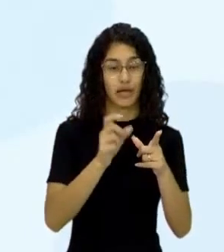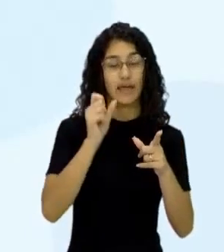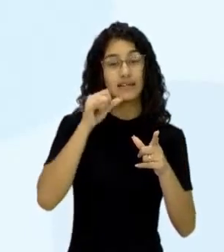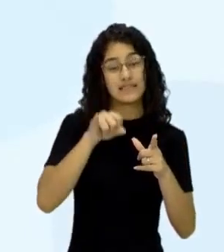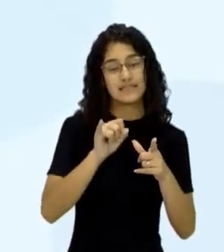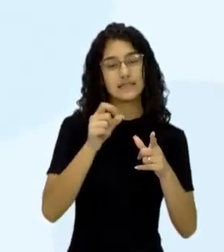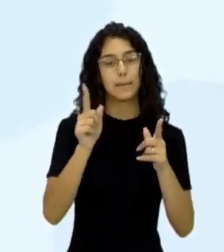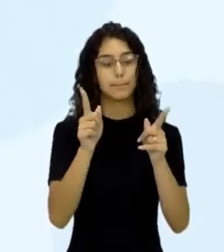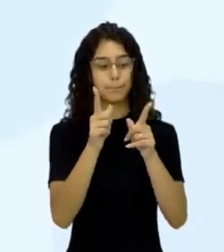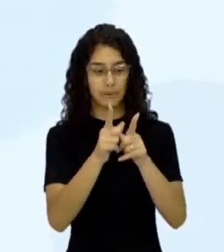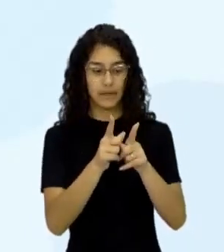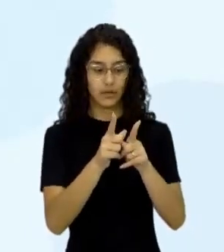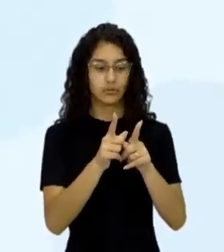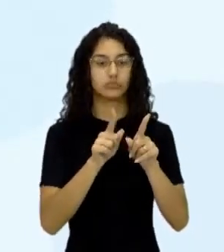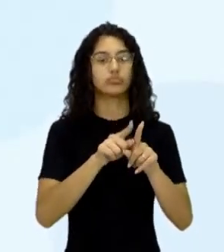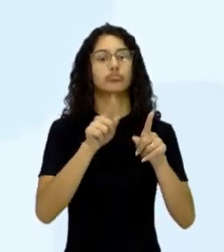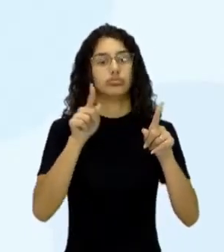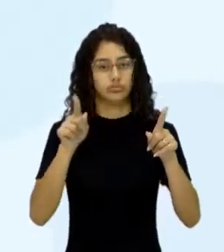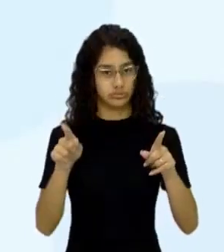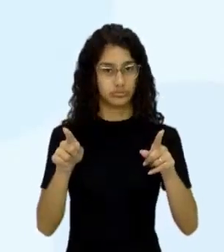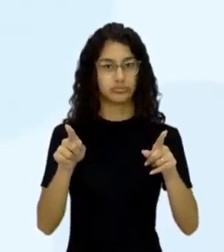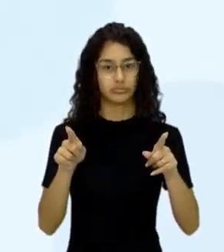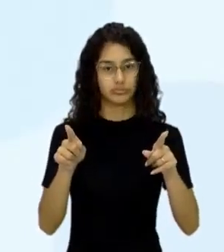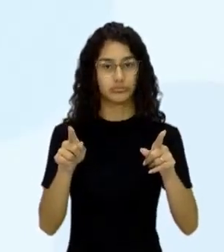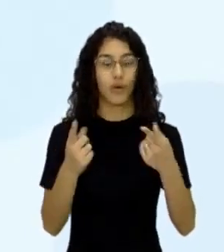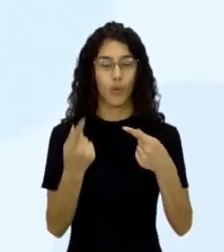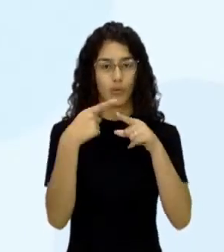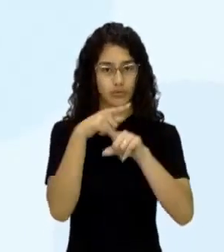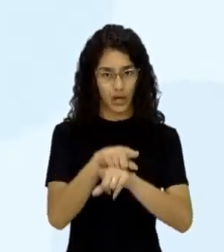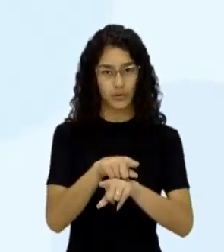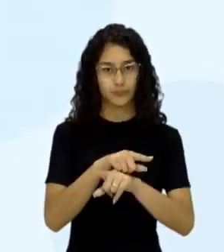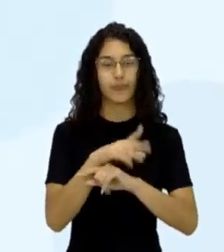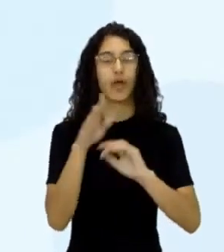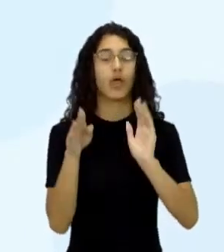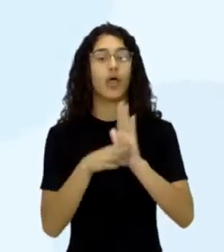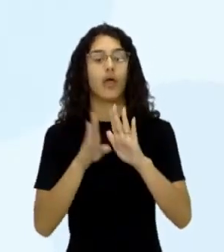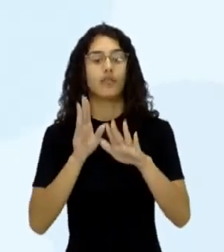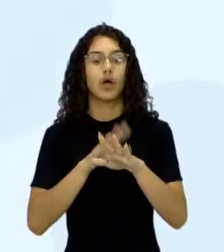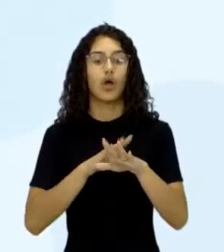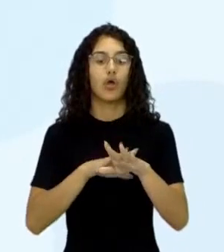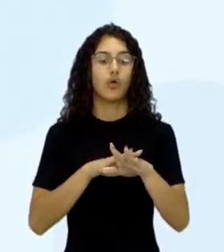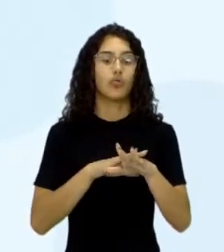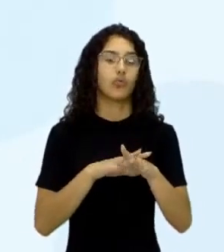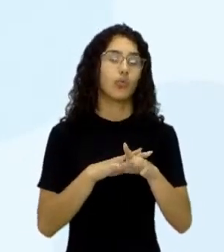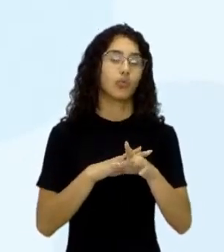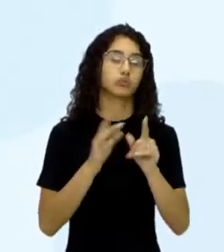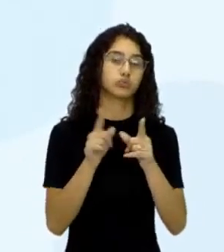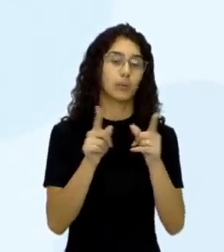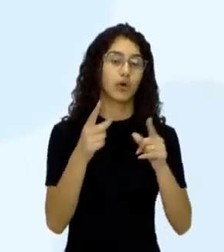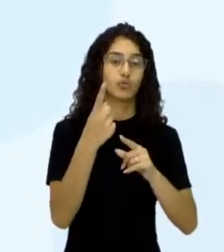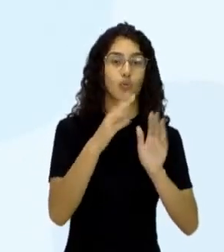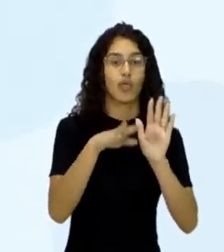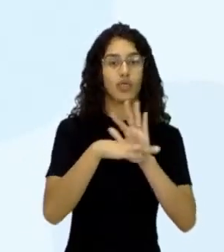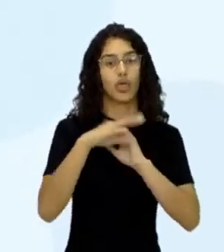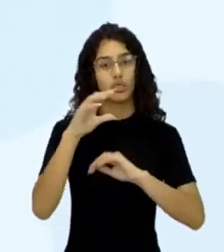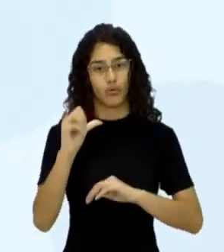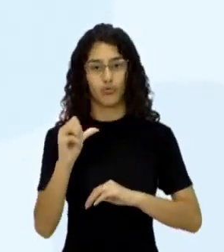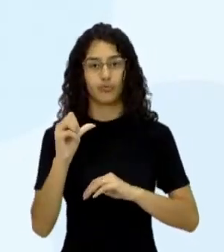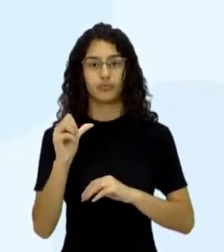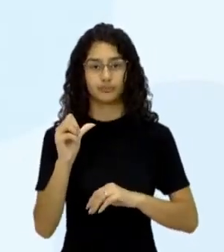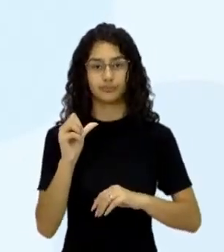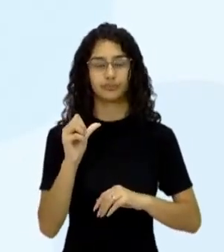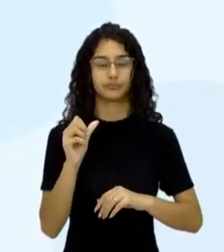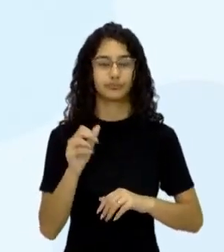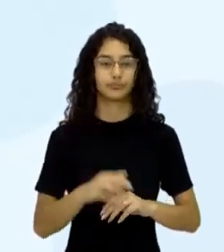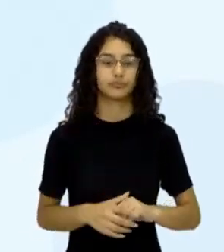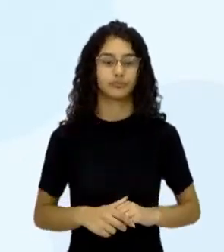ele for muito pequeno, você aumenta. Até que ele fique de um tamanho de 1 até 9. Tá bom? A escrita dele fica de 1